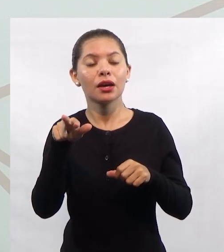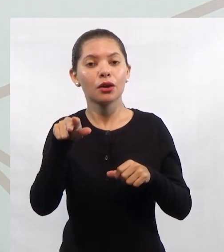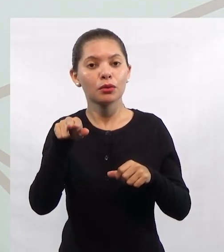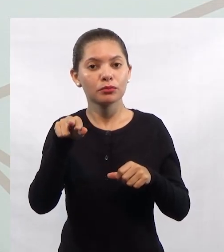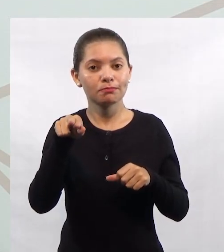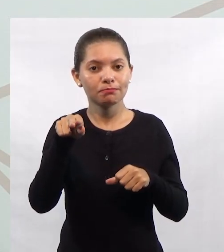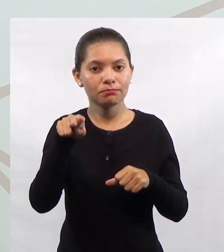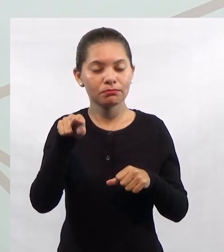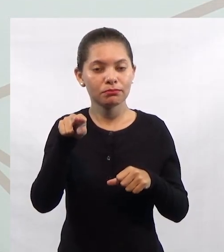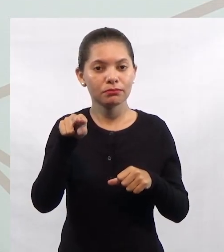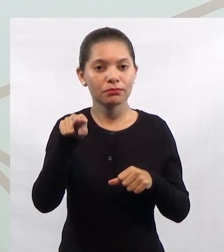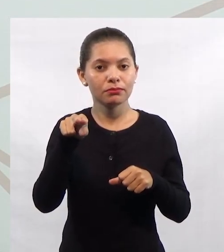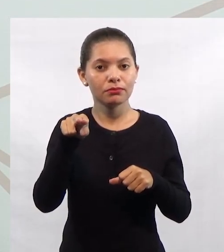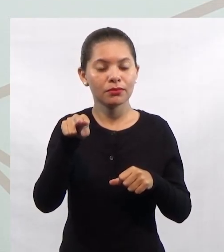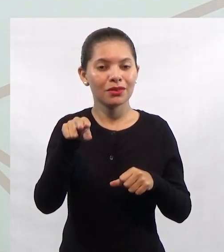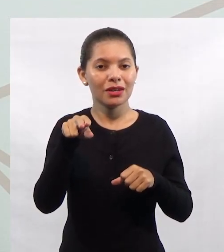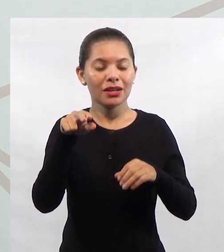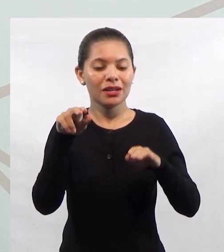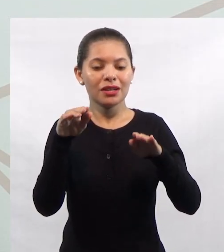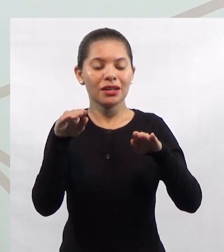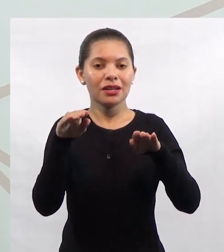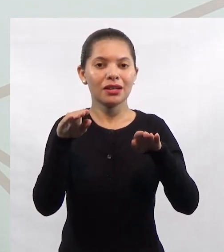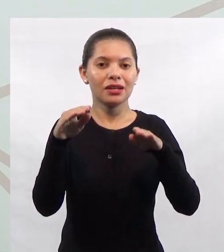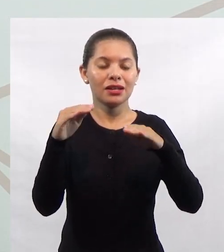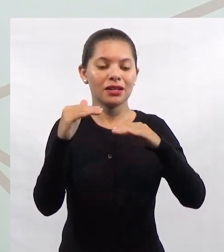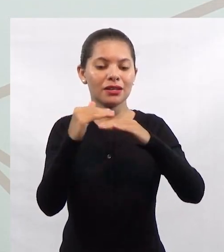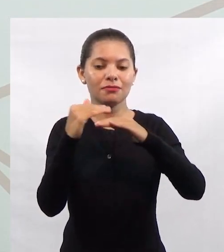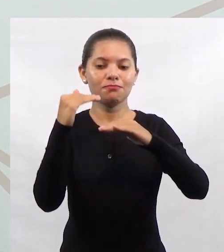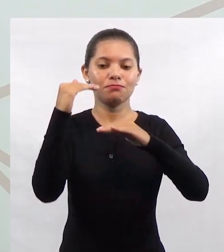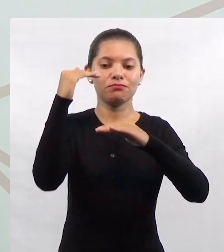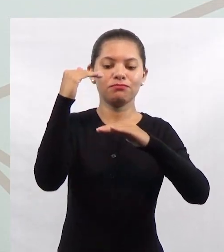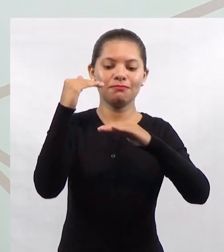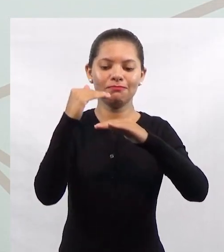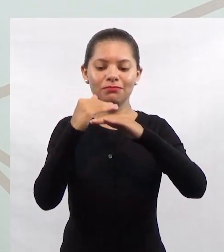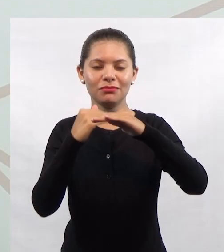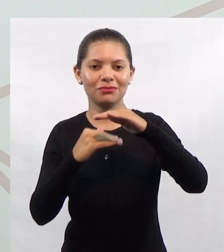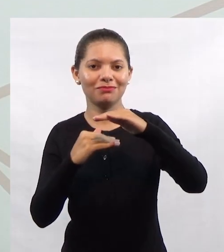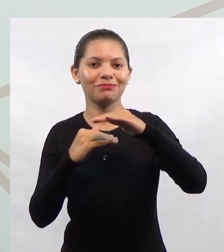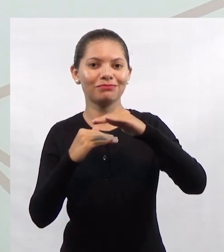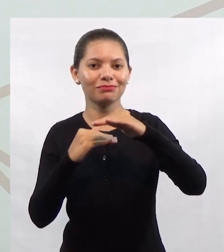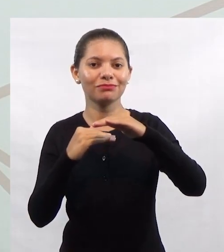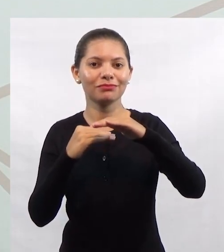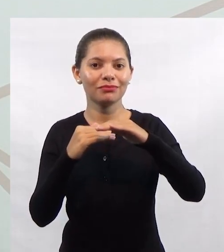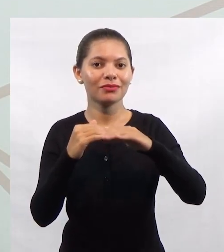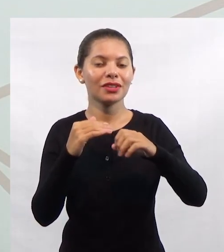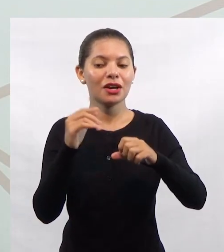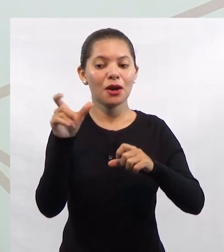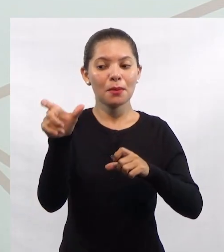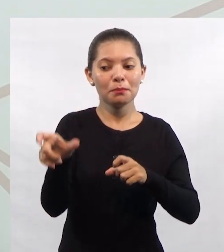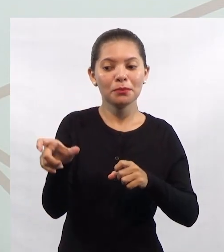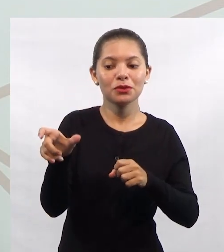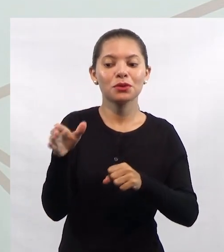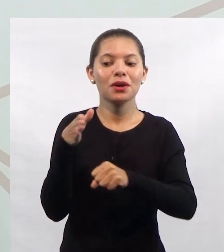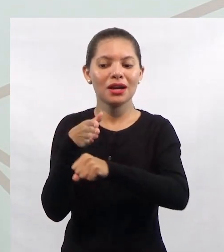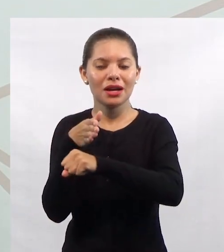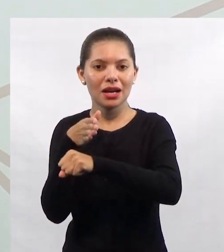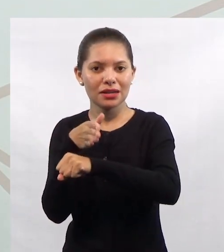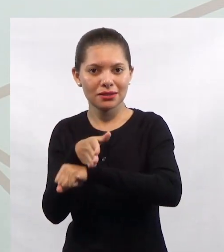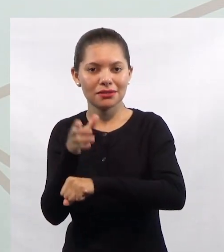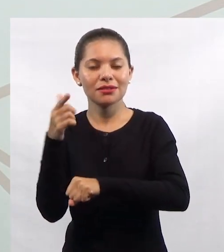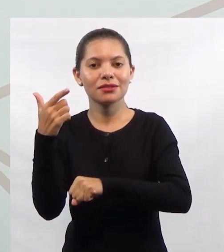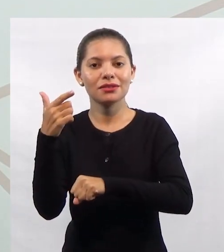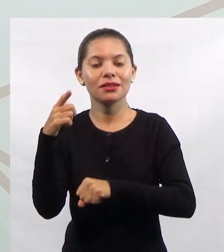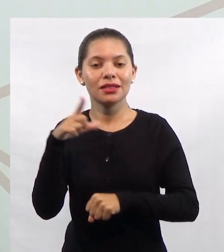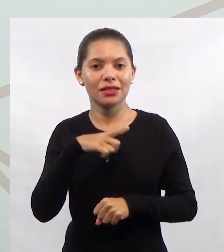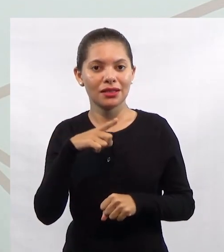equiparar, né, ou mitigar esse desnível entre as pessoas que têm acesso à educação e as pessoas que não